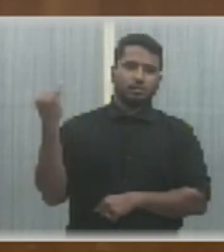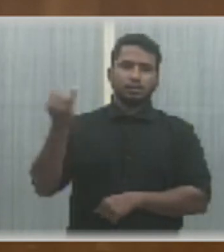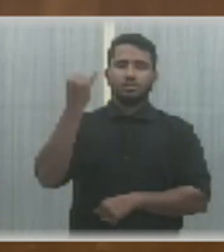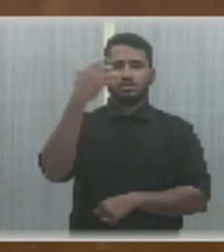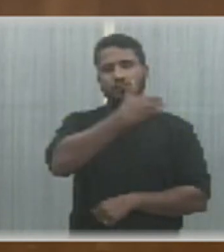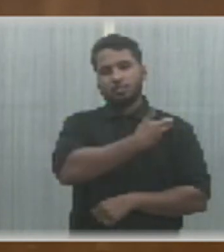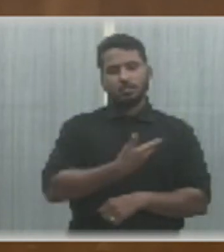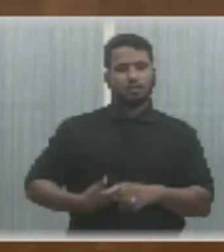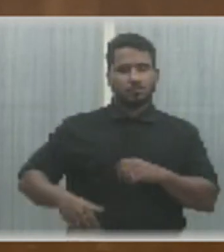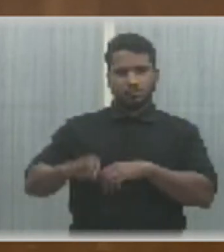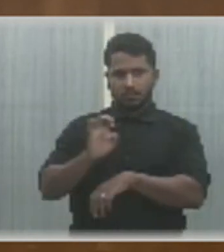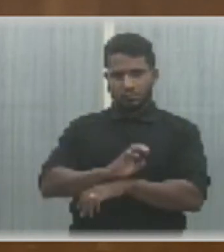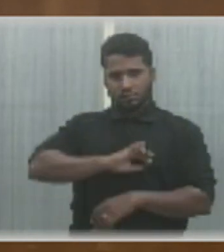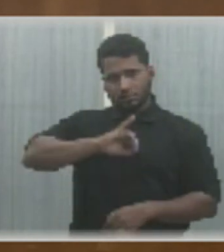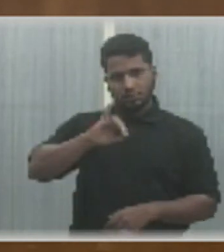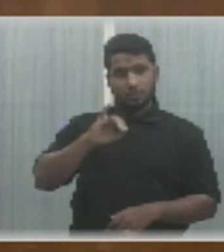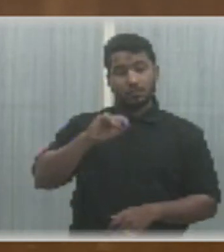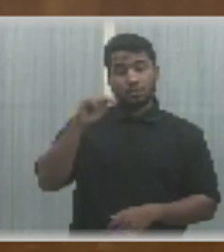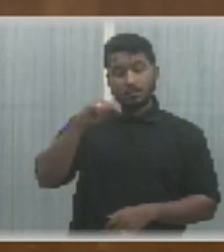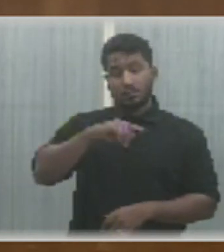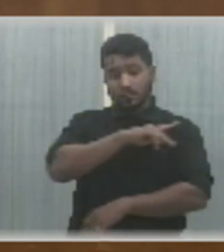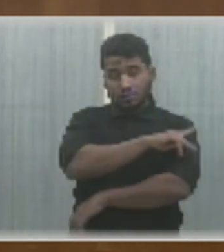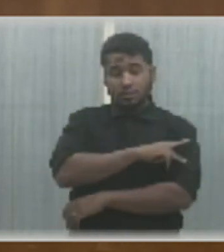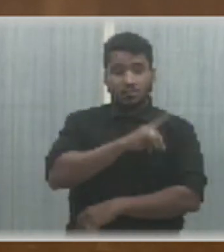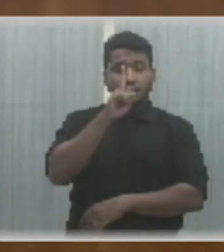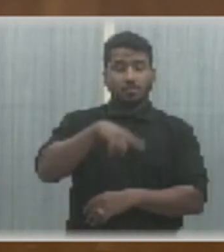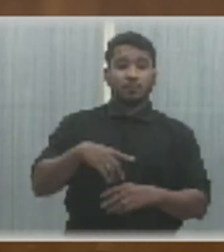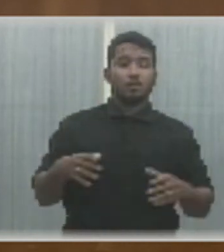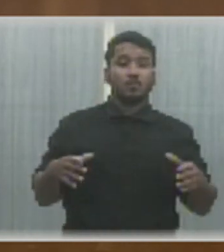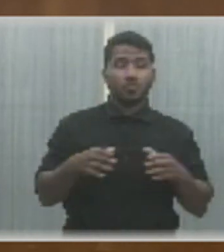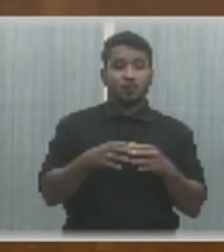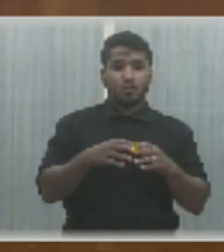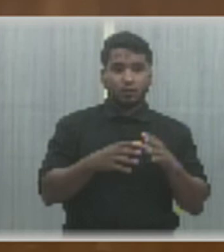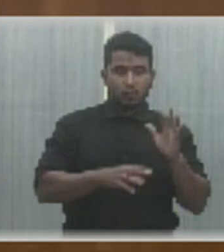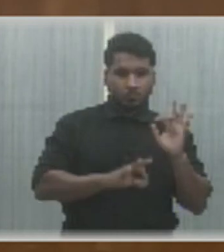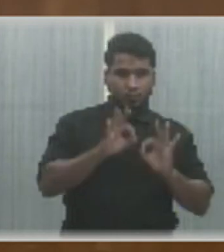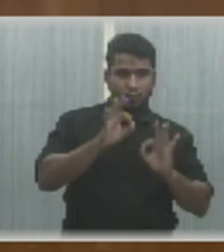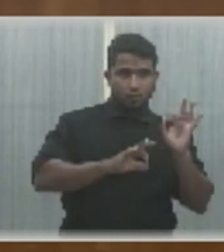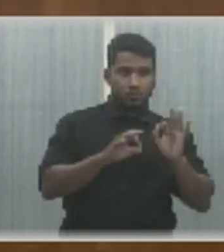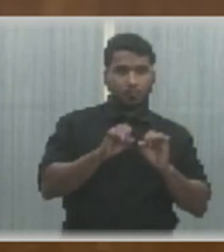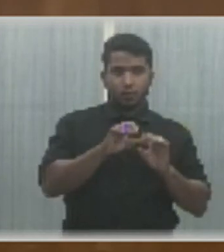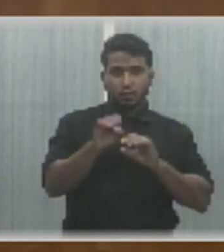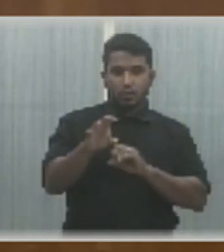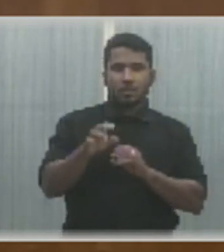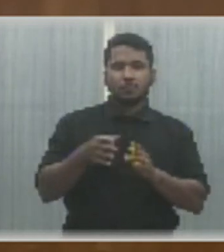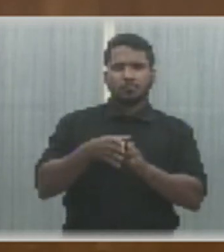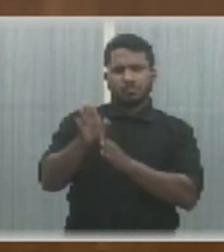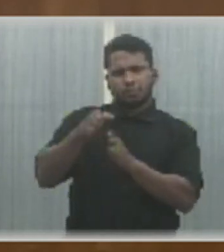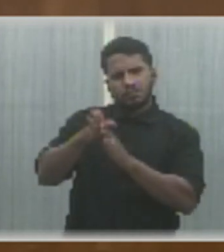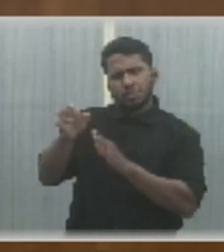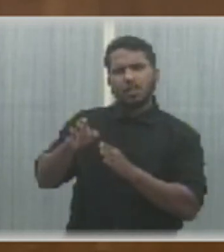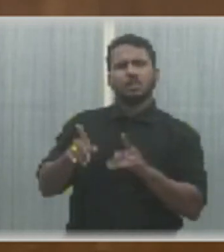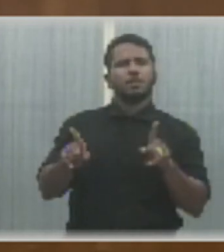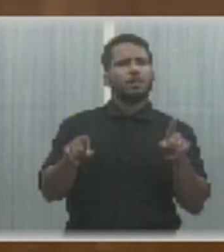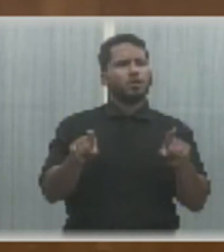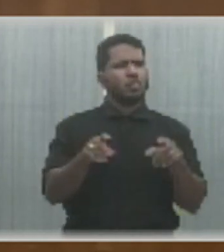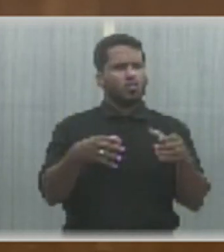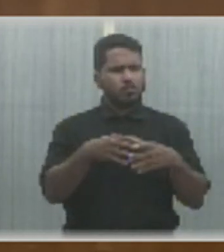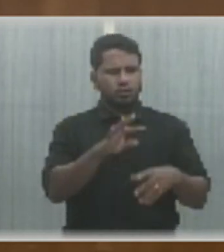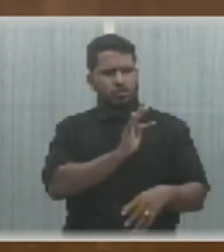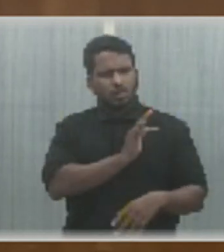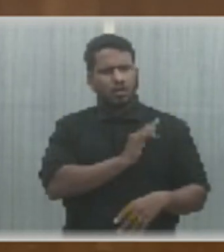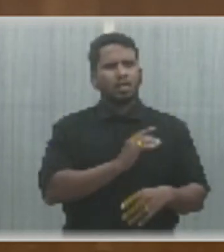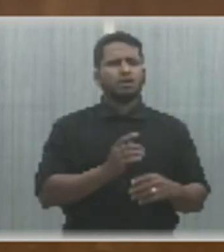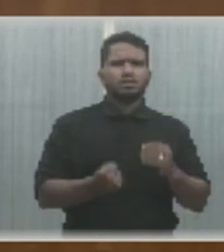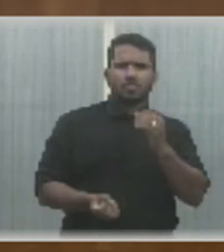do governo do Estado. Então, o Proverde Piauí é composto por subprogramas de educação ambiental, de assistência técnica, de